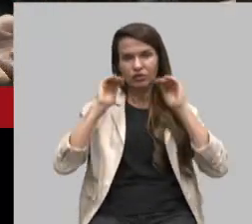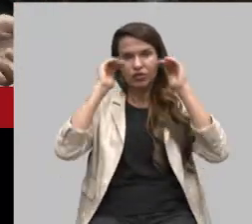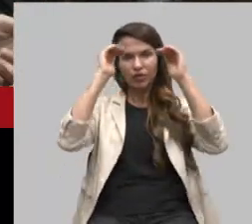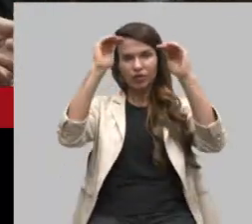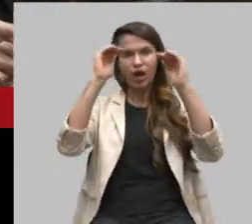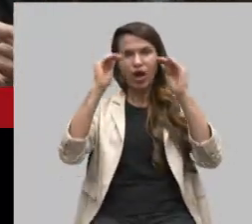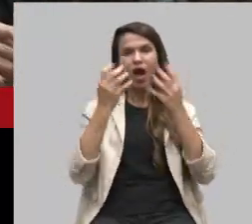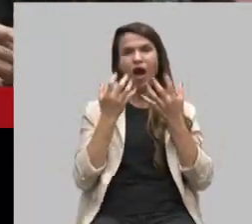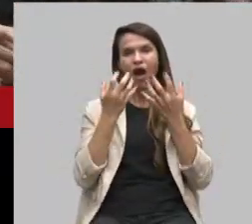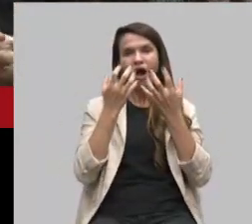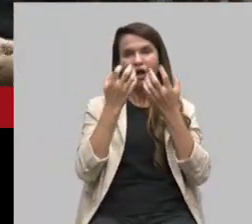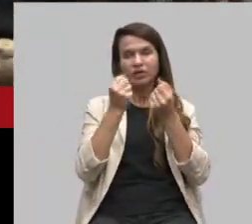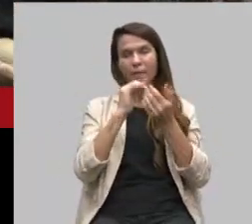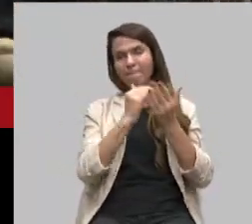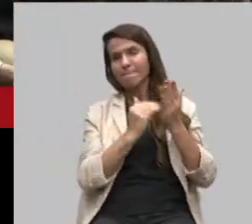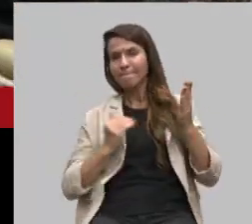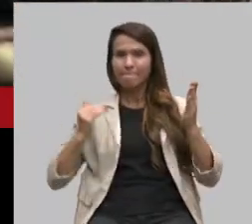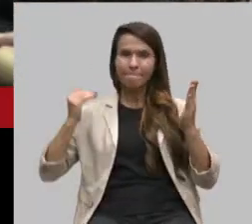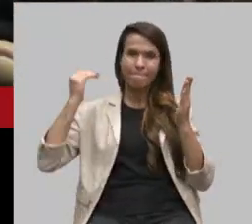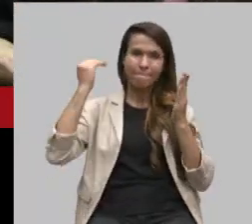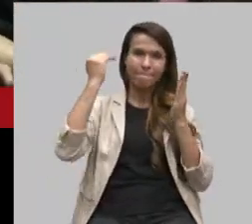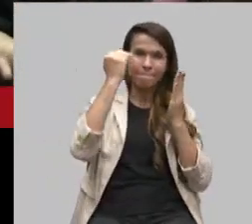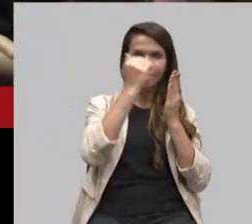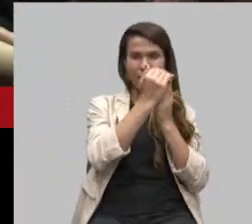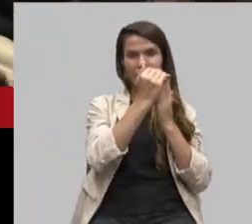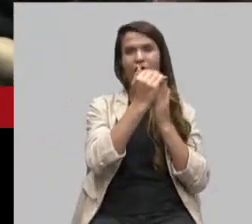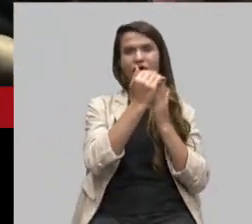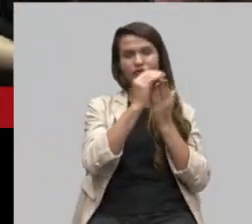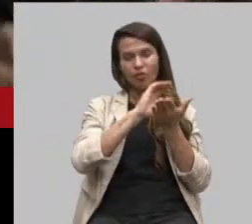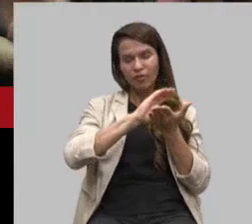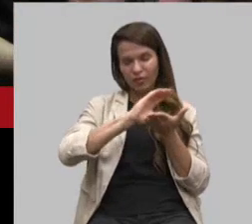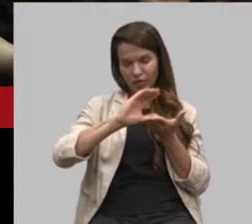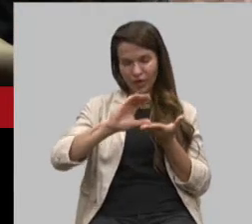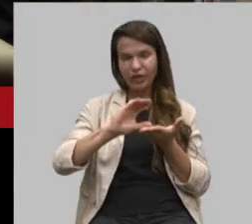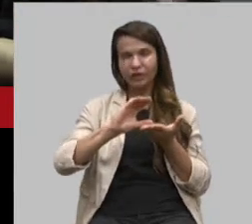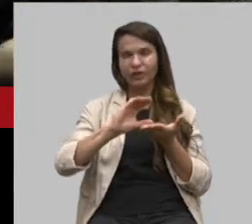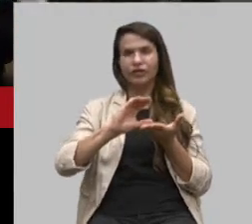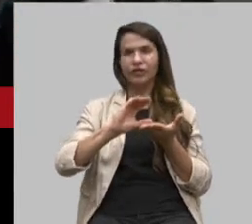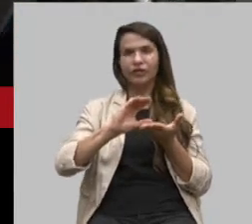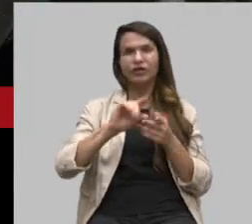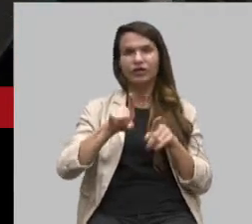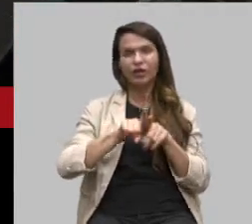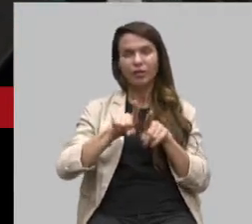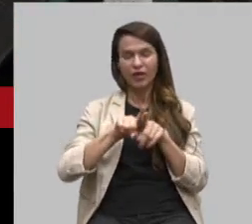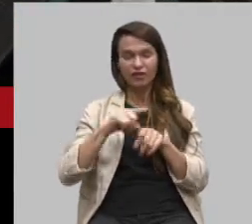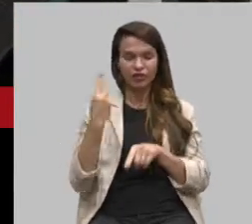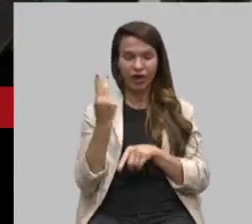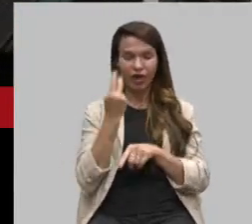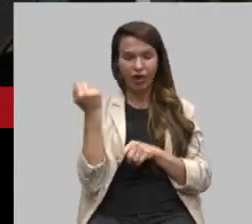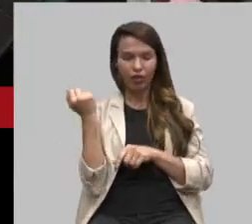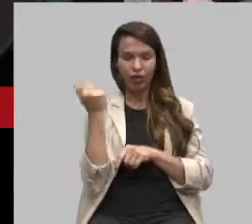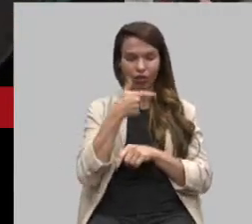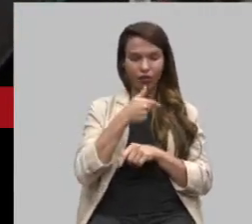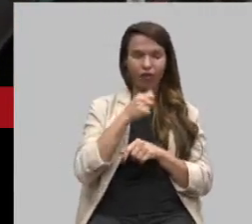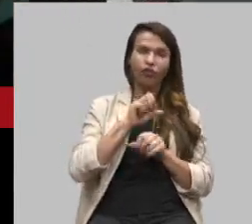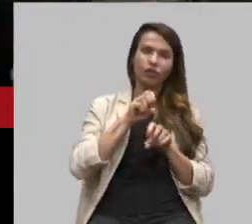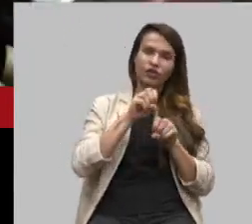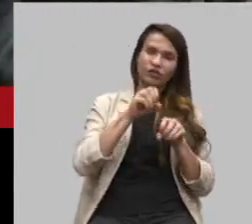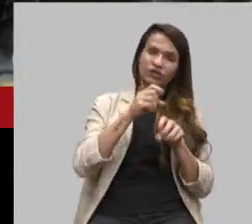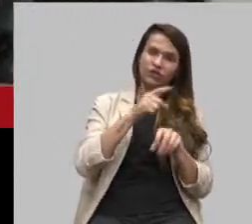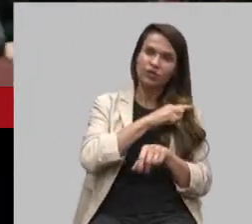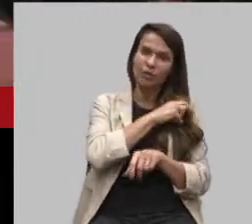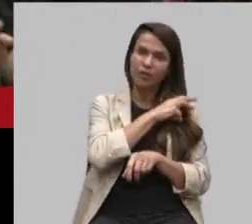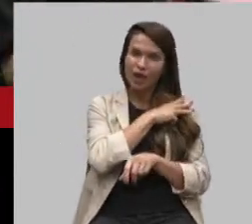muito mais em um aumento de financiamento e de valorização do que o ensino médio quando quando